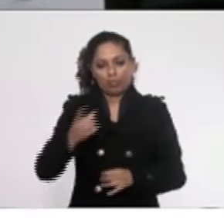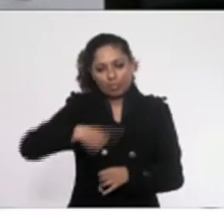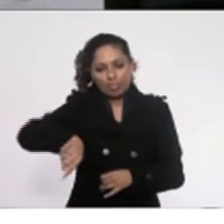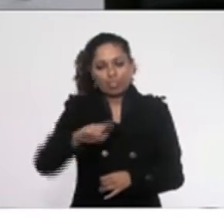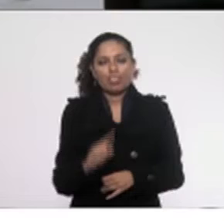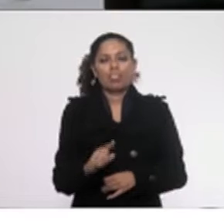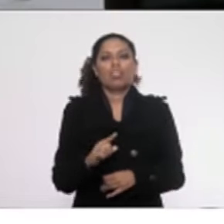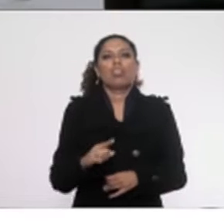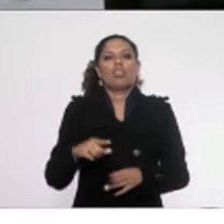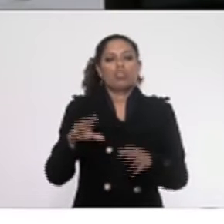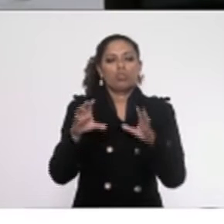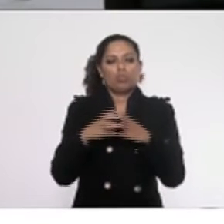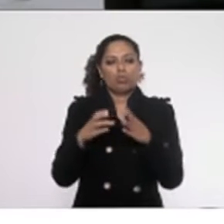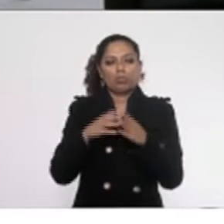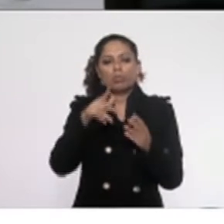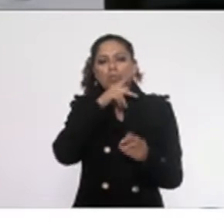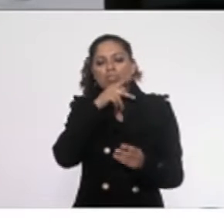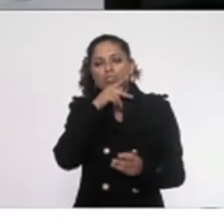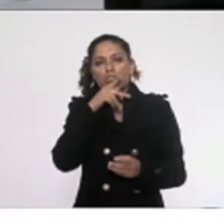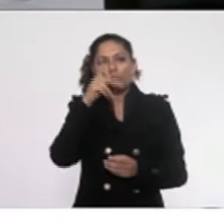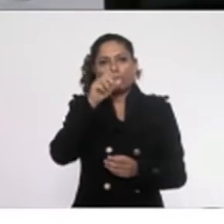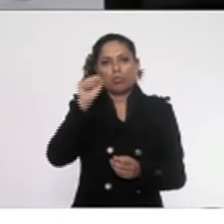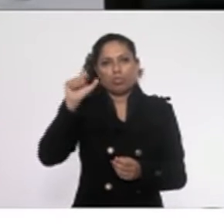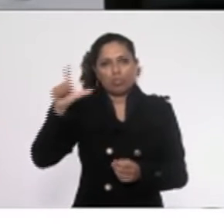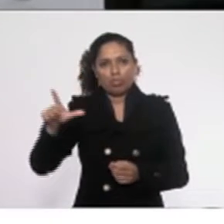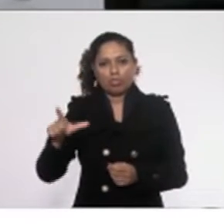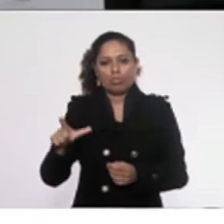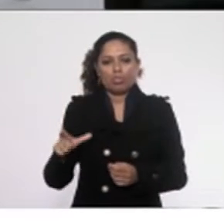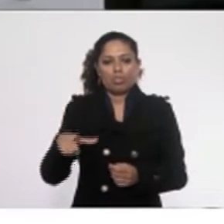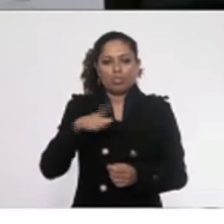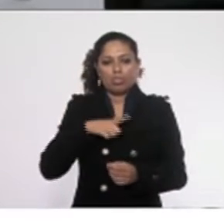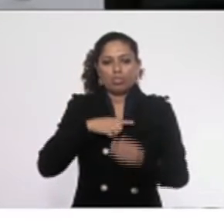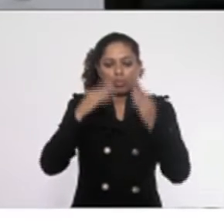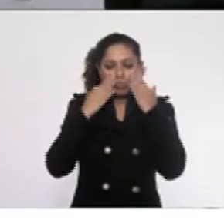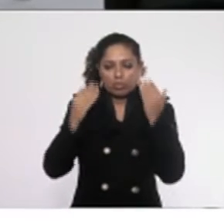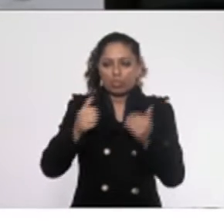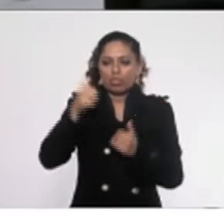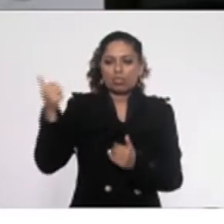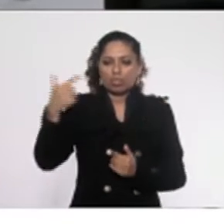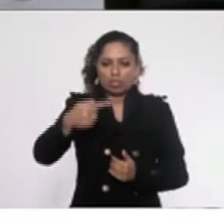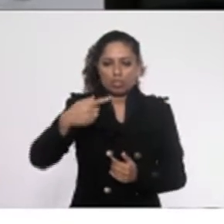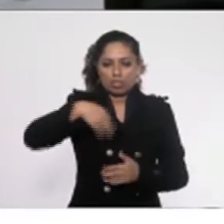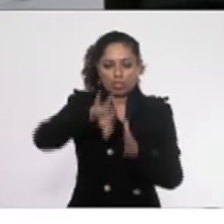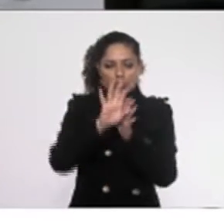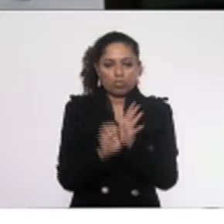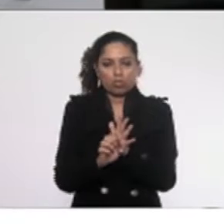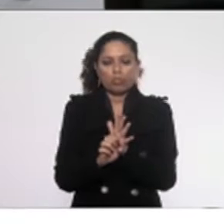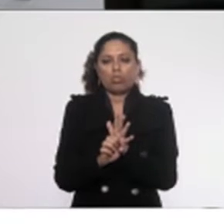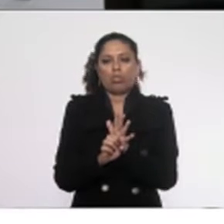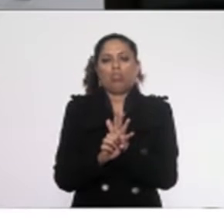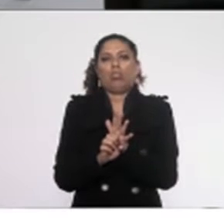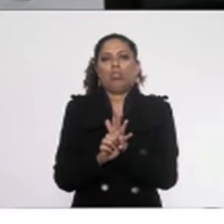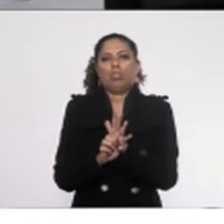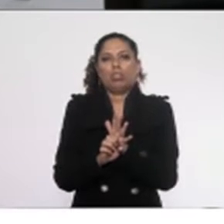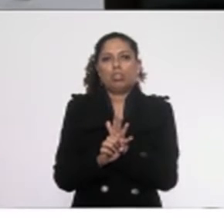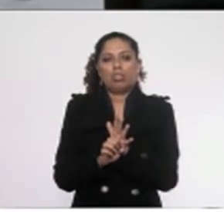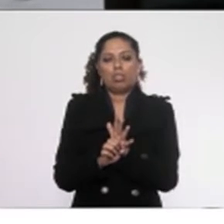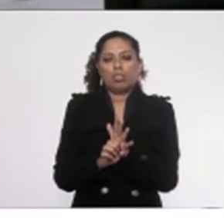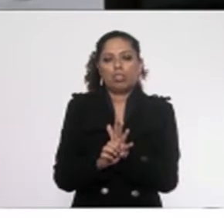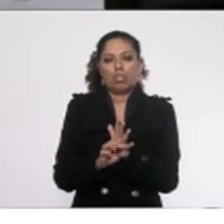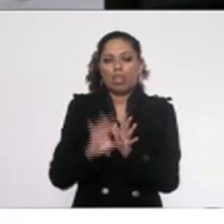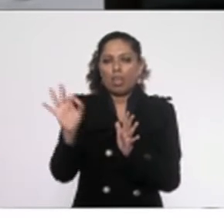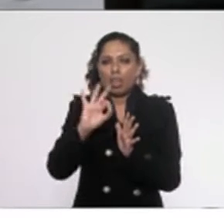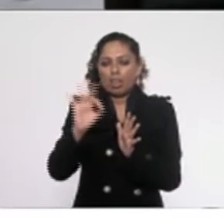Nós, por exemplo, da bancada do PSOL, nós apresentamos 17 emendas. Nenhuma delas